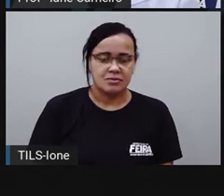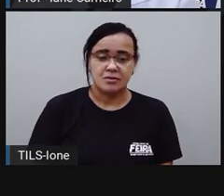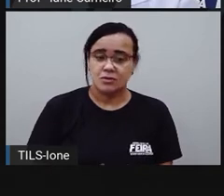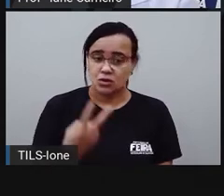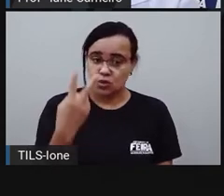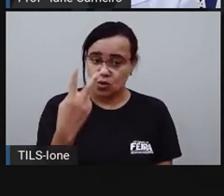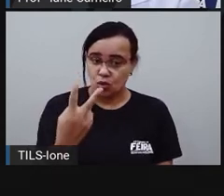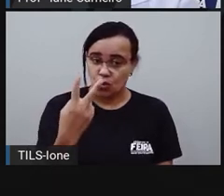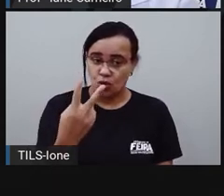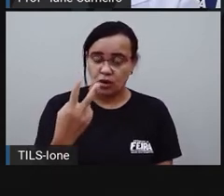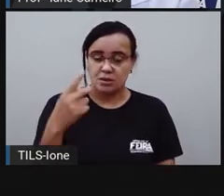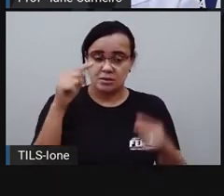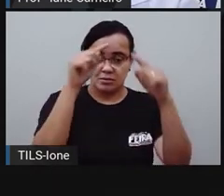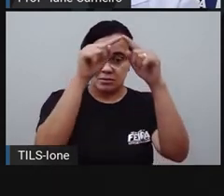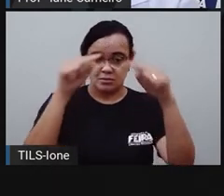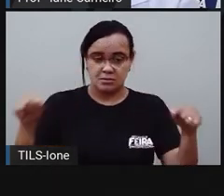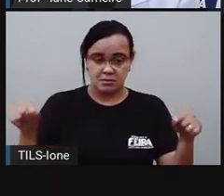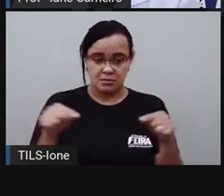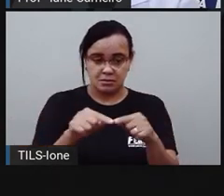dois,